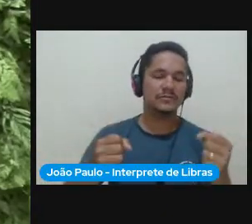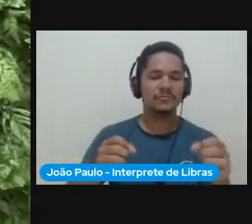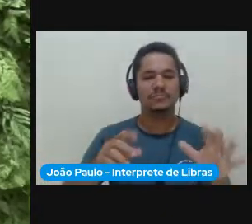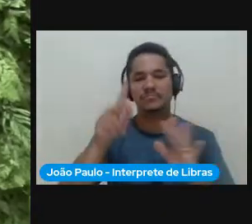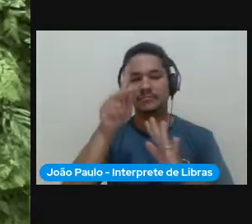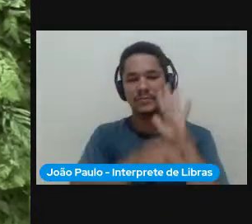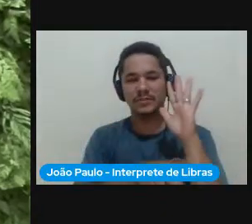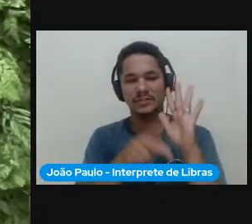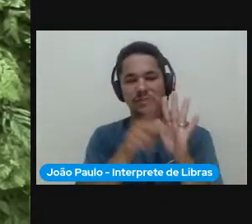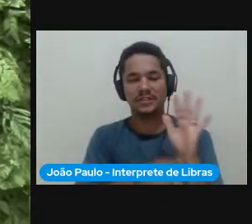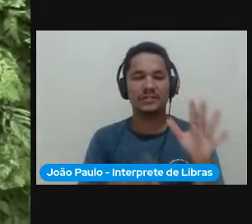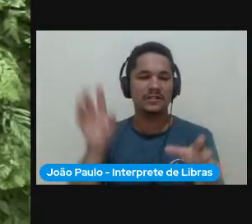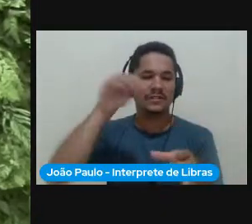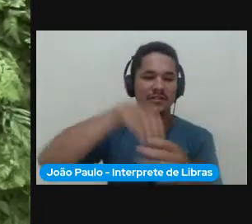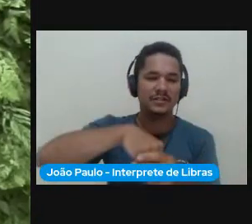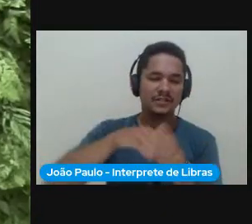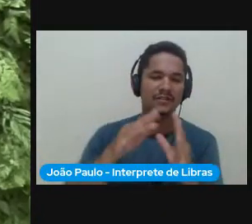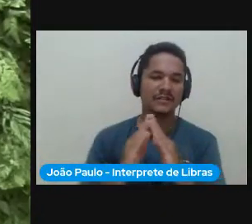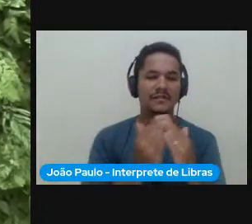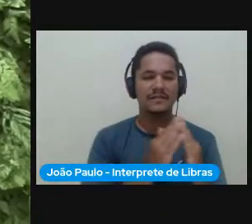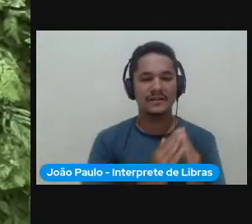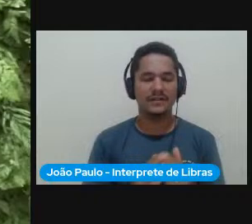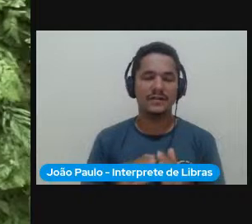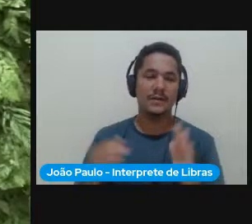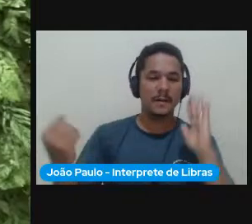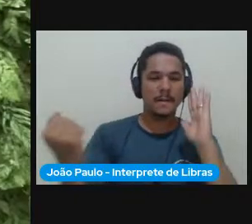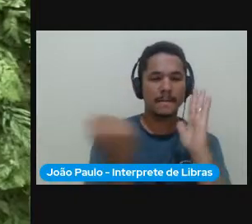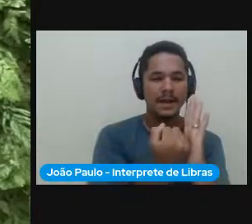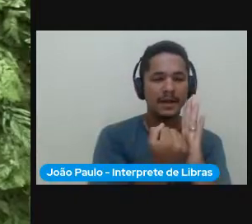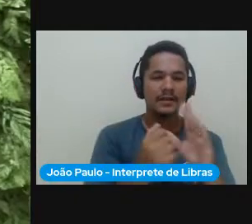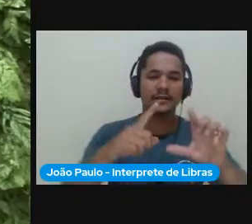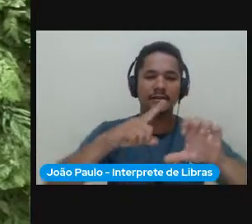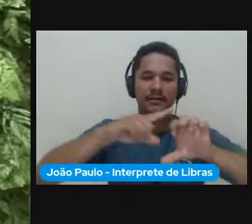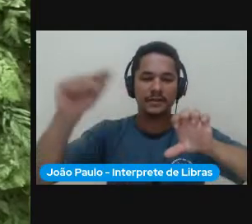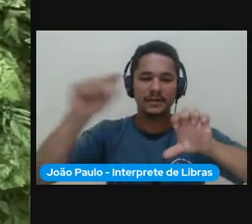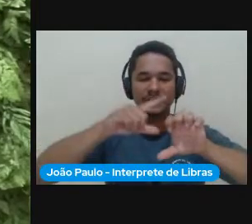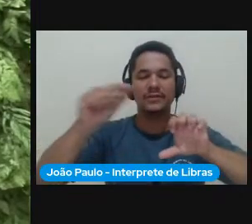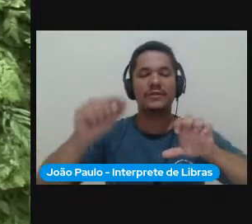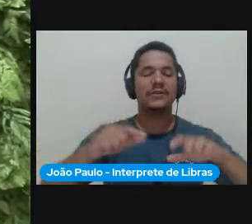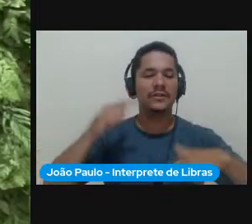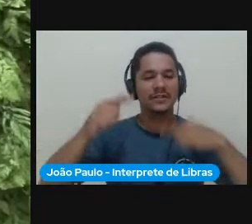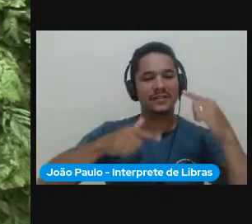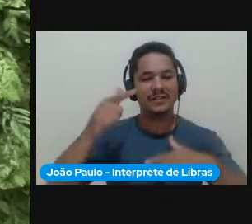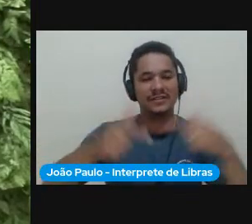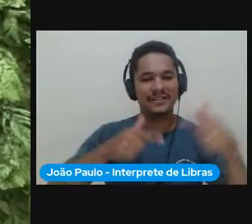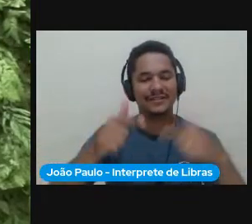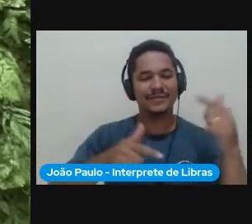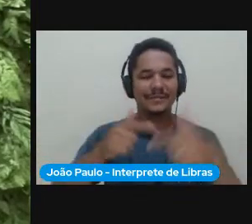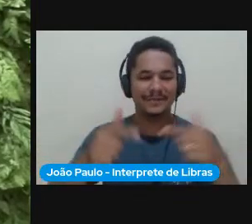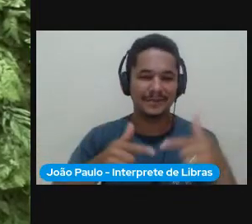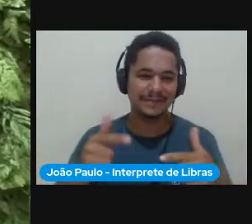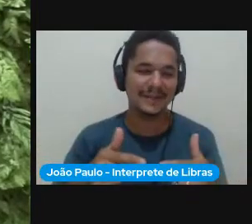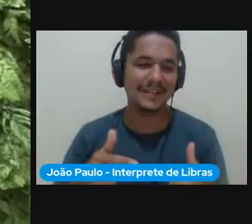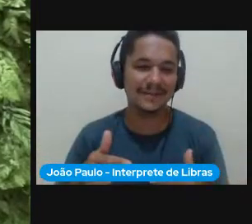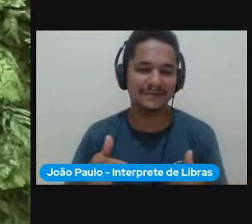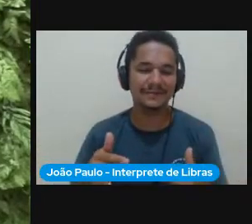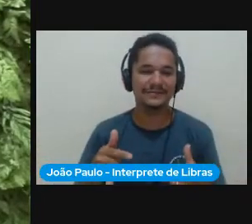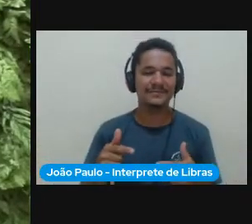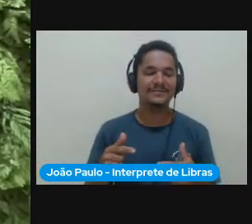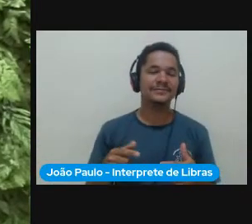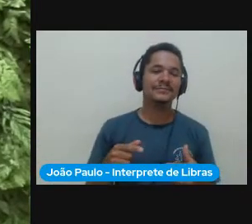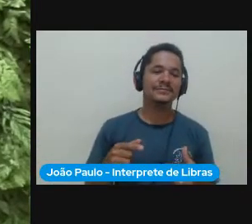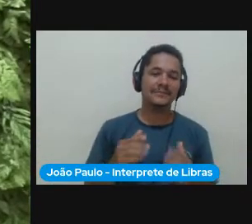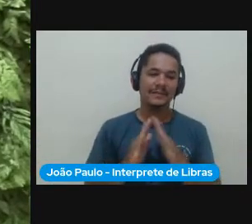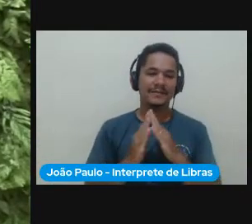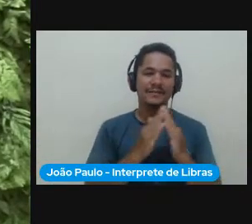da favela, negócios com marcas e empreendedores da favela. Para além de diretora da Expo Favela Minas, que